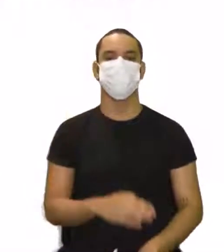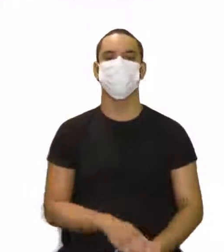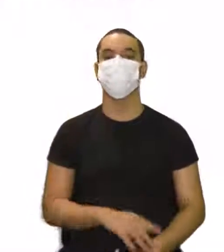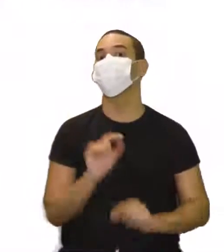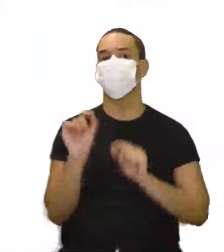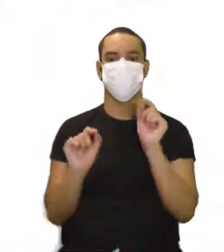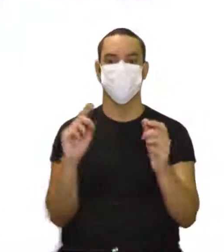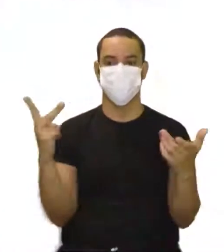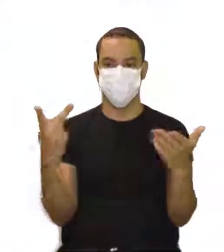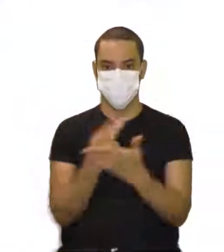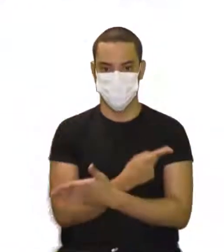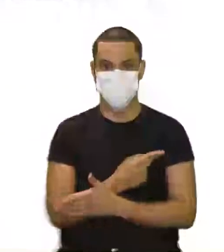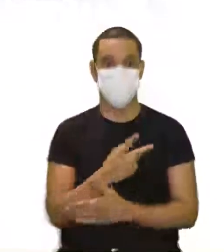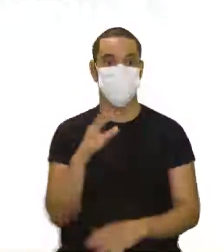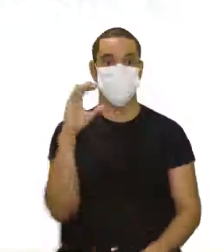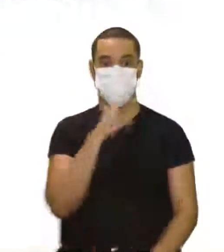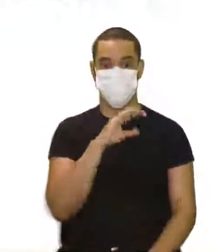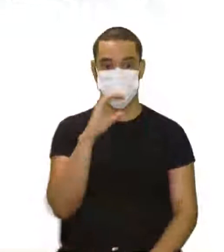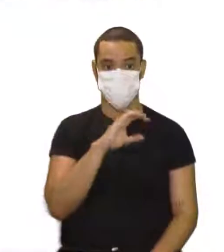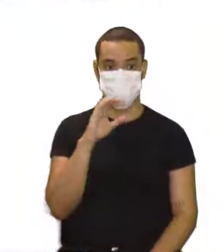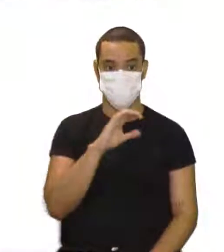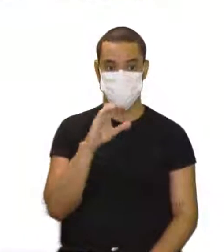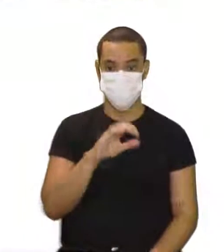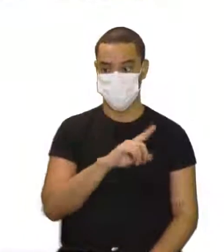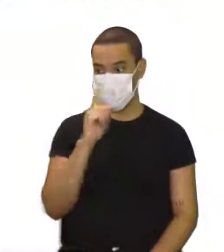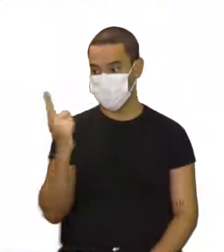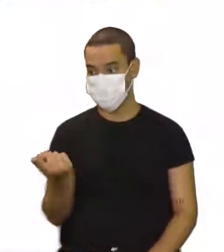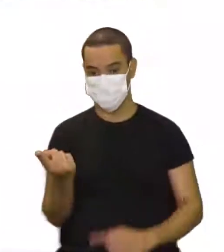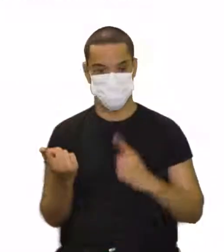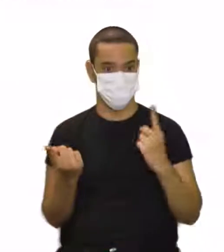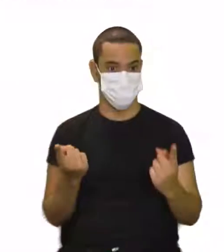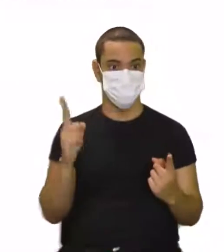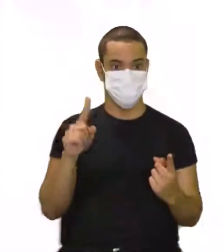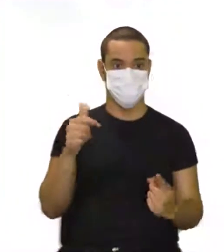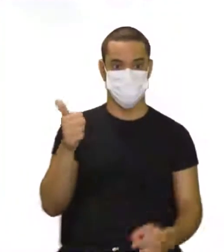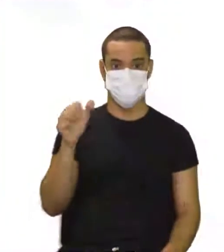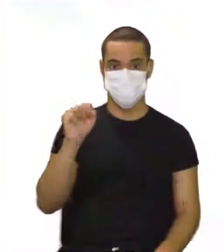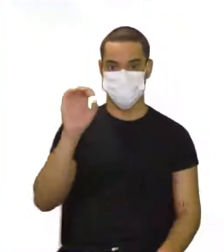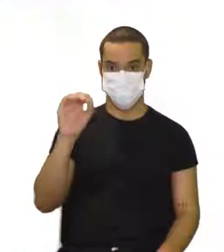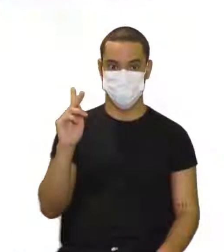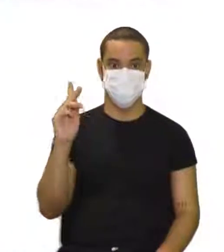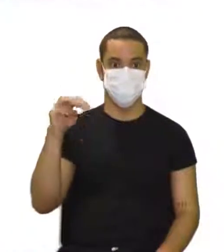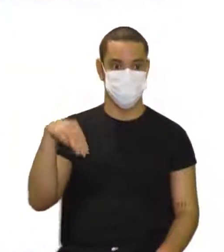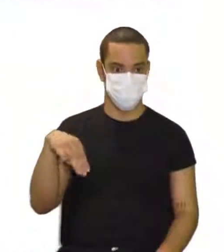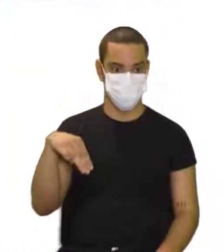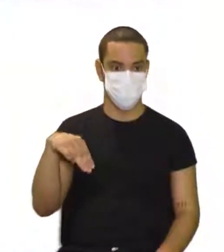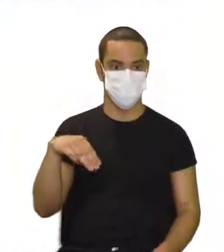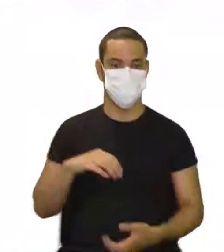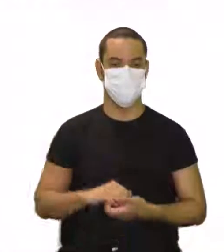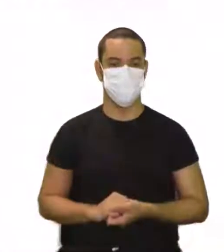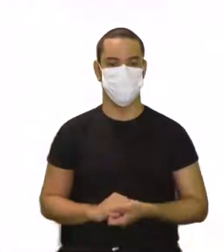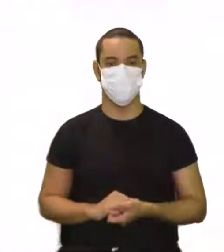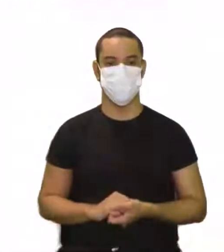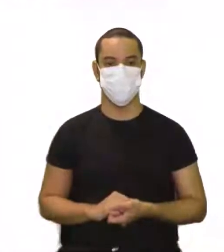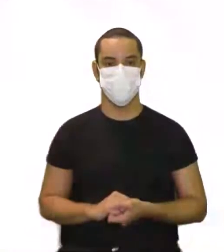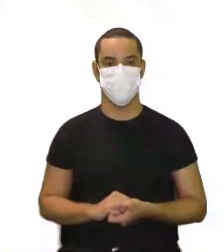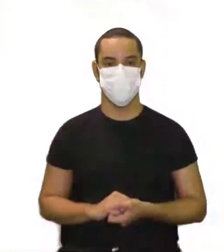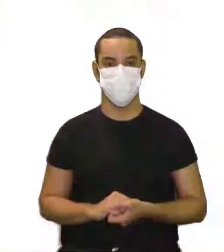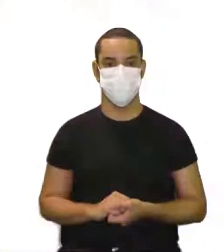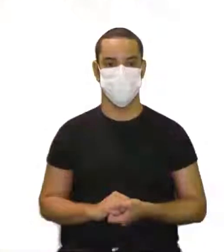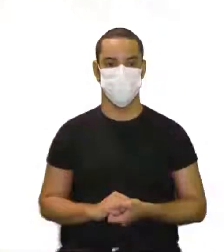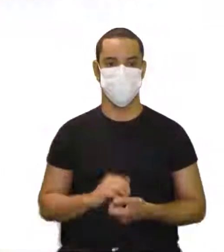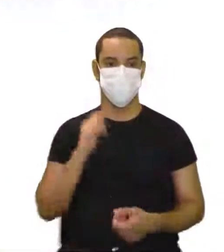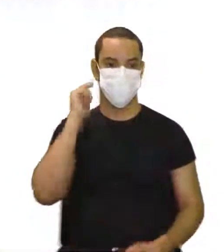A velocidade de um automóvel em relação ao outro, neste caso, é 180 km. Eita, risquei errado, peraí.